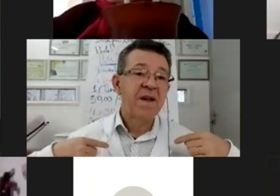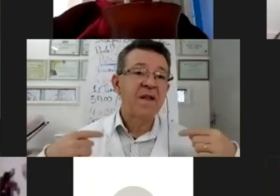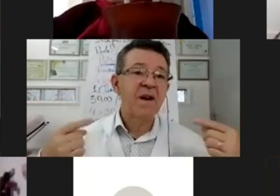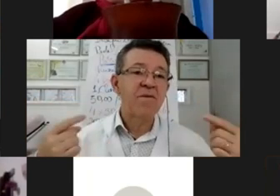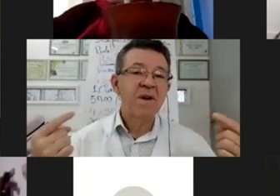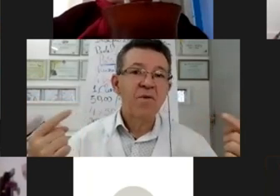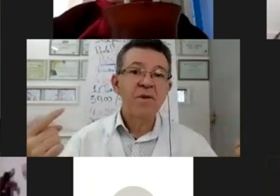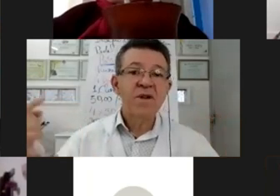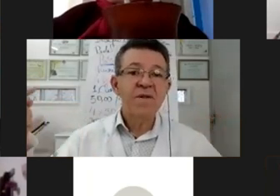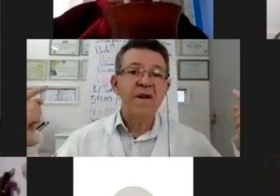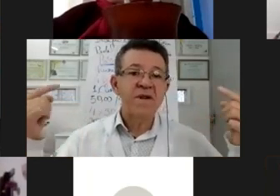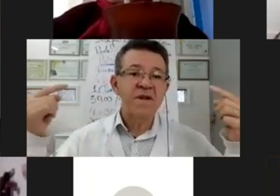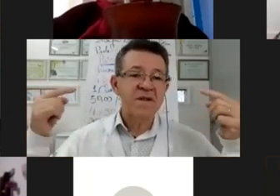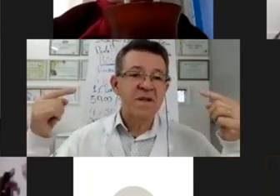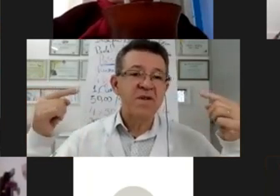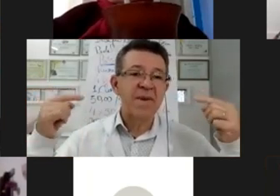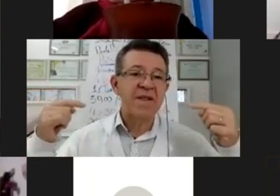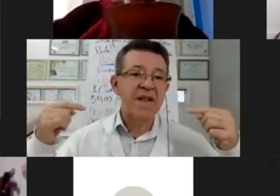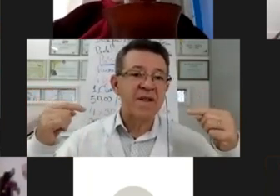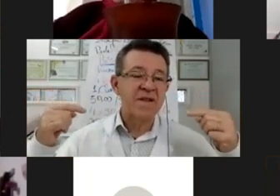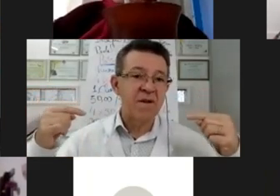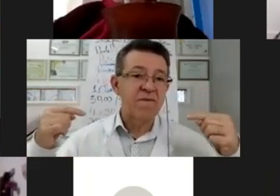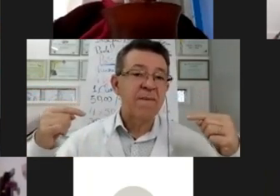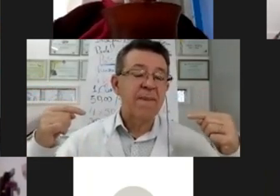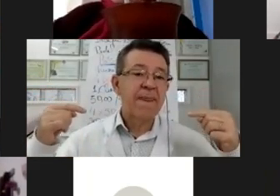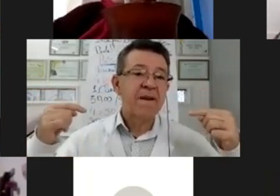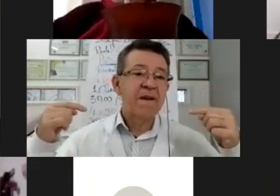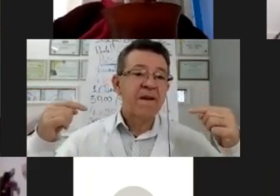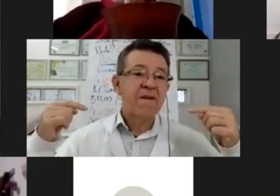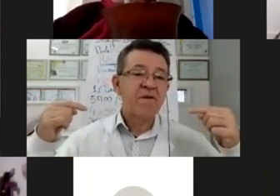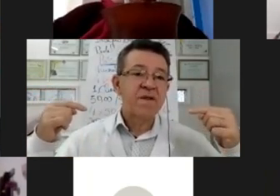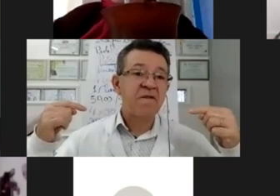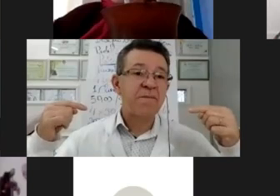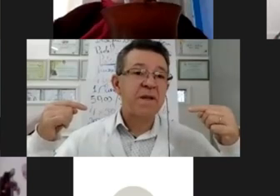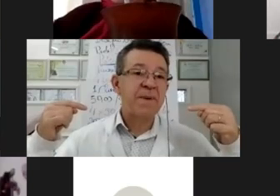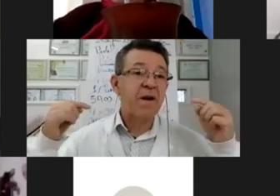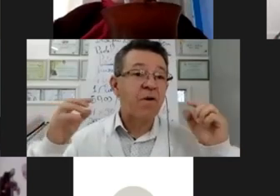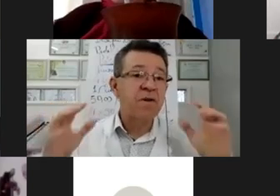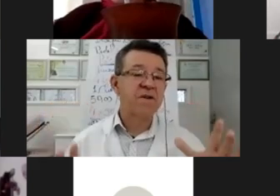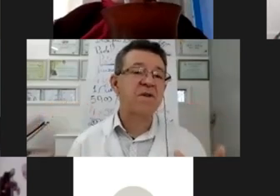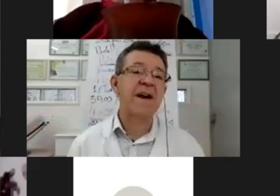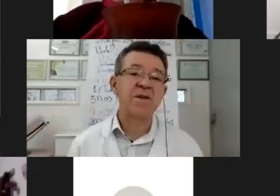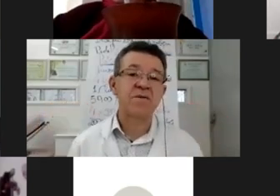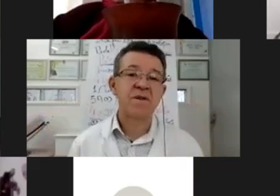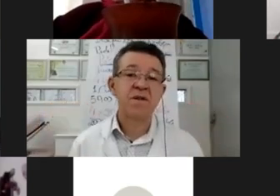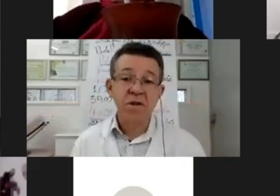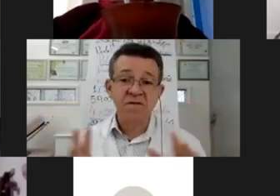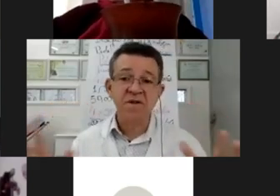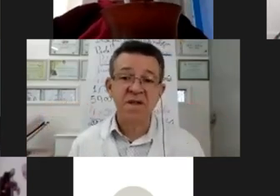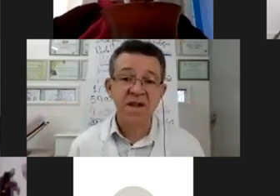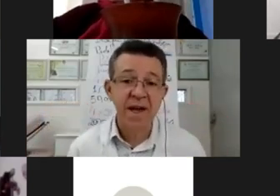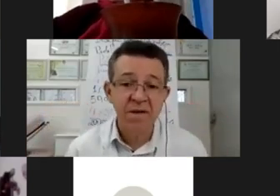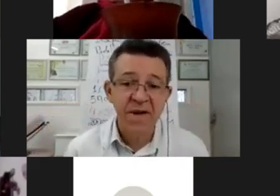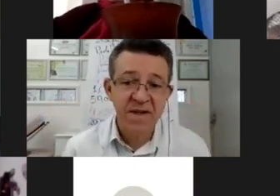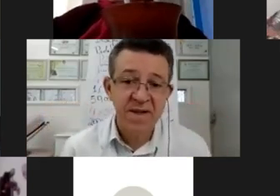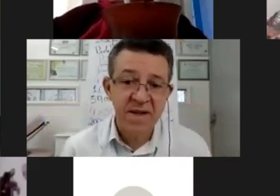Tá? Então, quando a gente faz o exercício da mentalização, eu vou pedir para a Rose, no caso, e todas